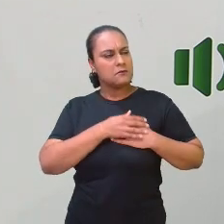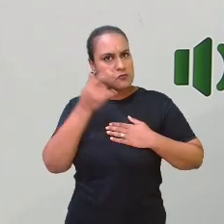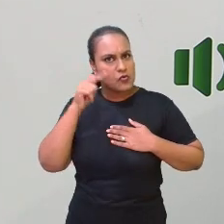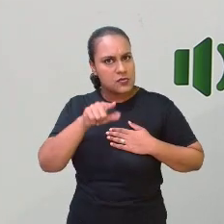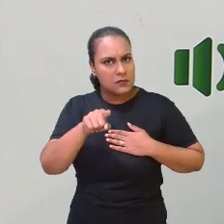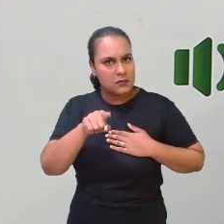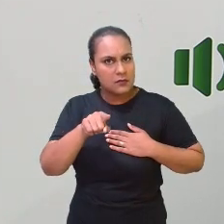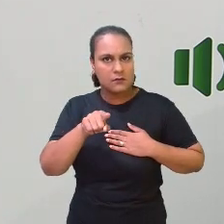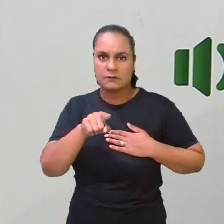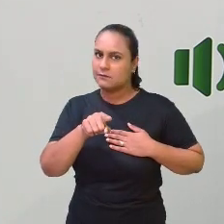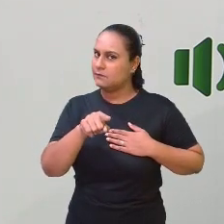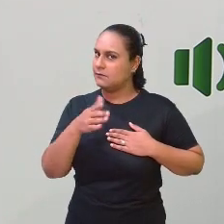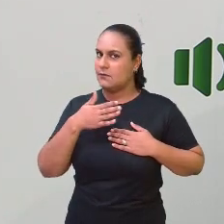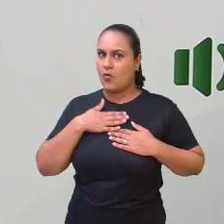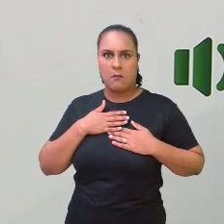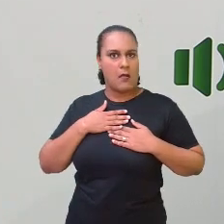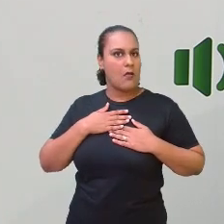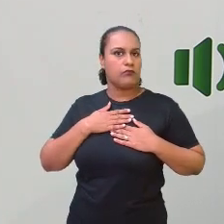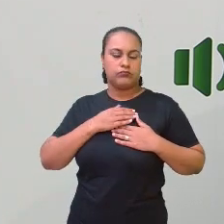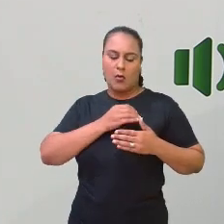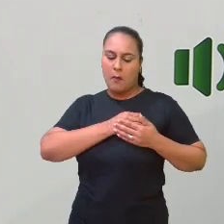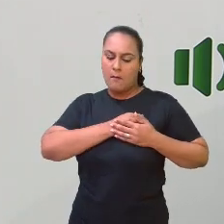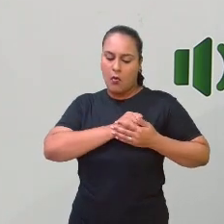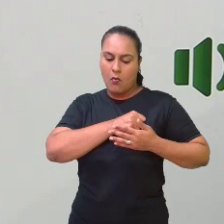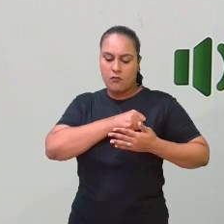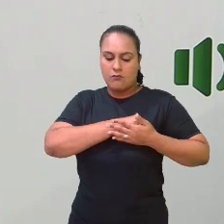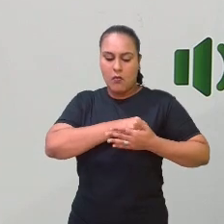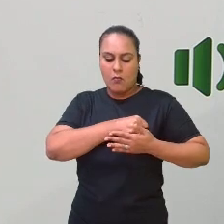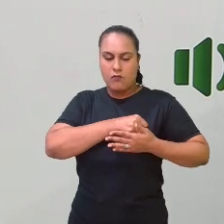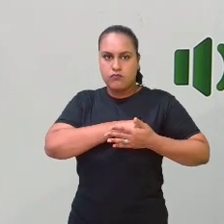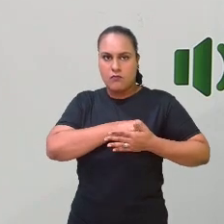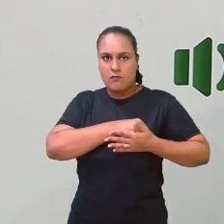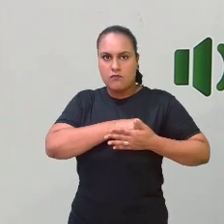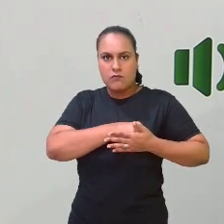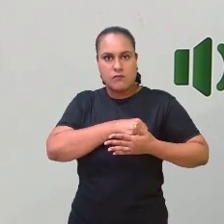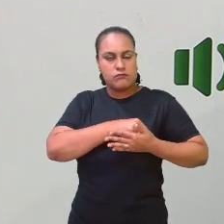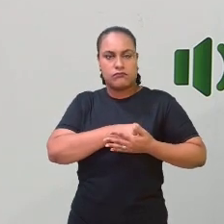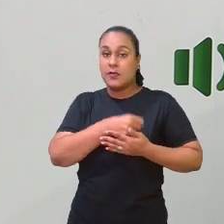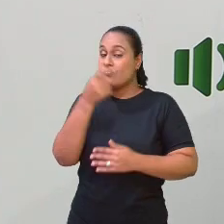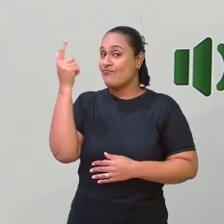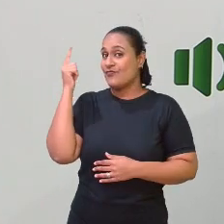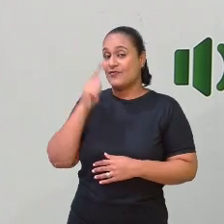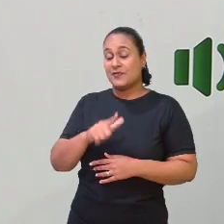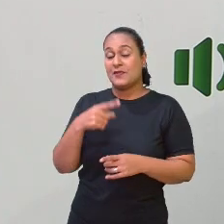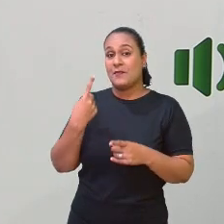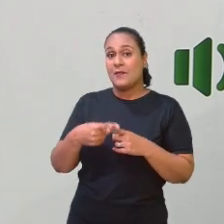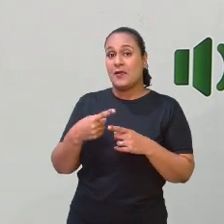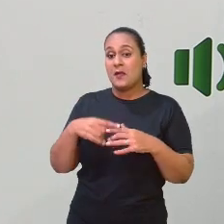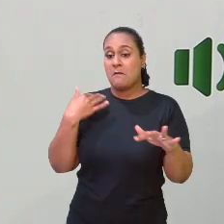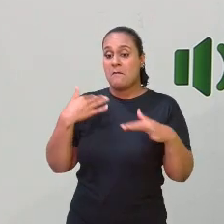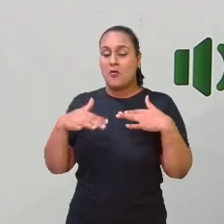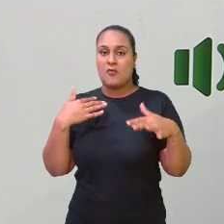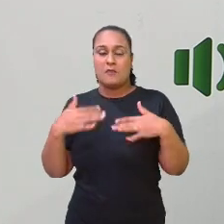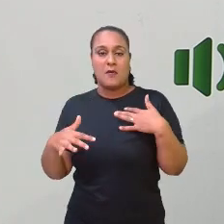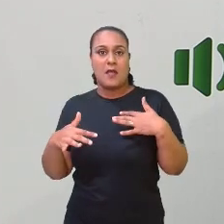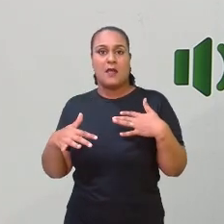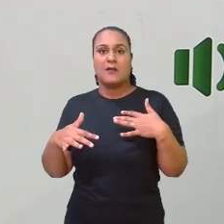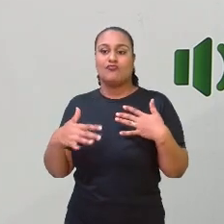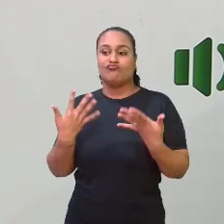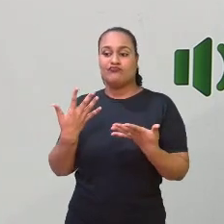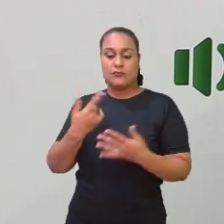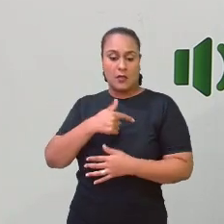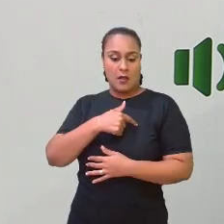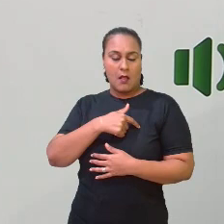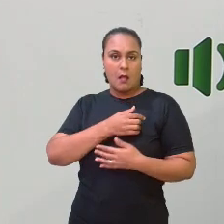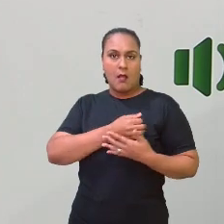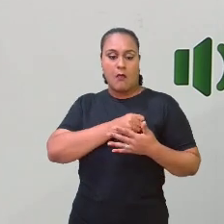Conseguiu? Porque o meu continua aqui batendo. Não vai conseguir, porque quando a gente fala de movimento involuntário, é